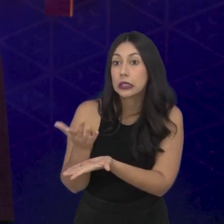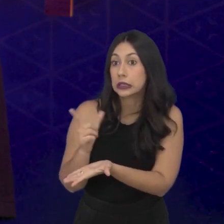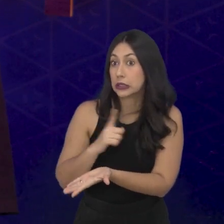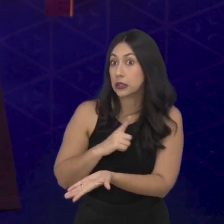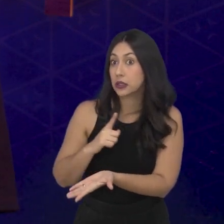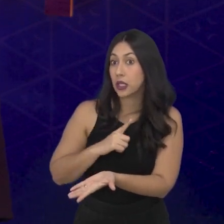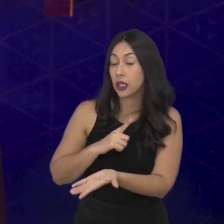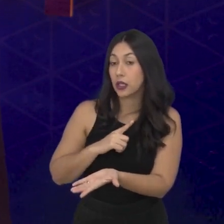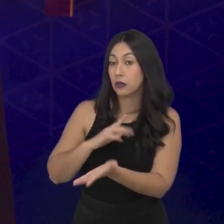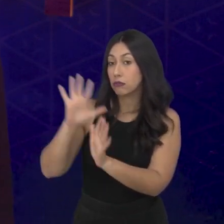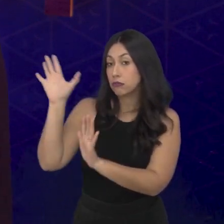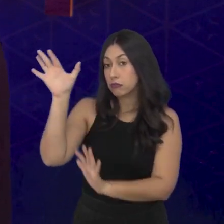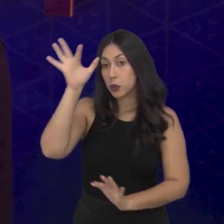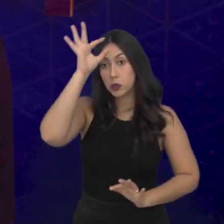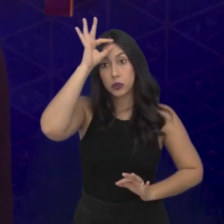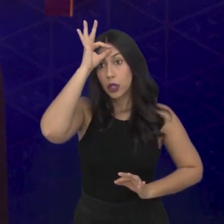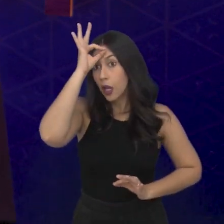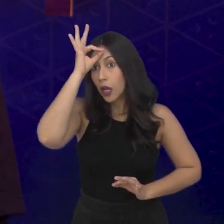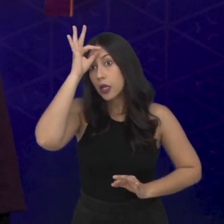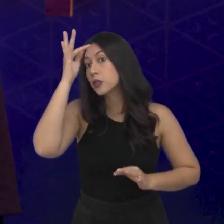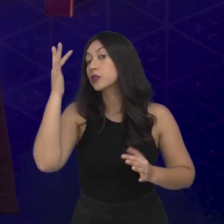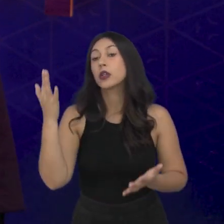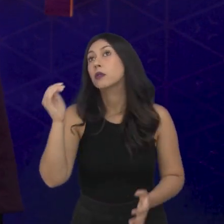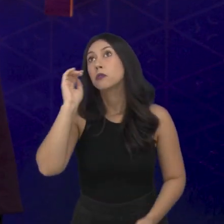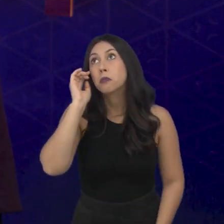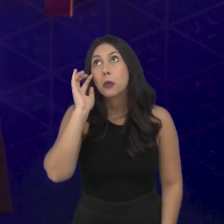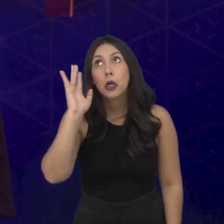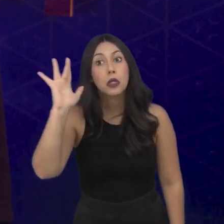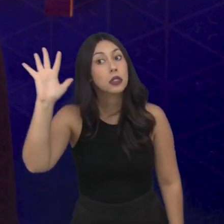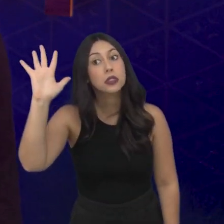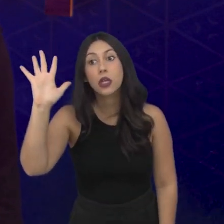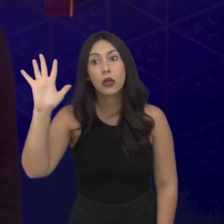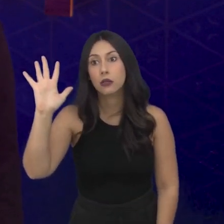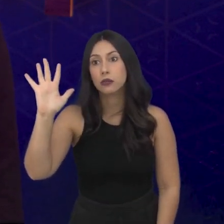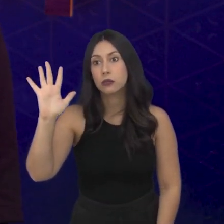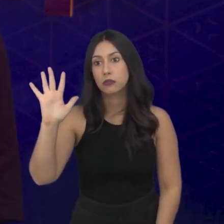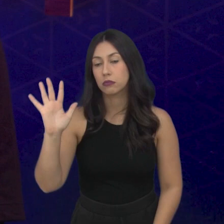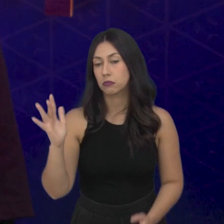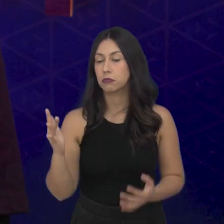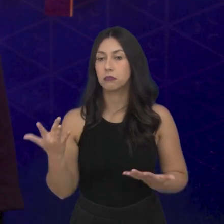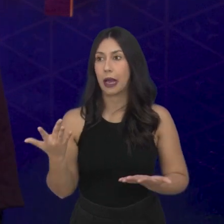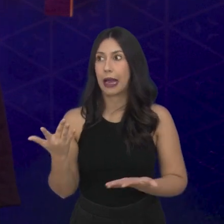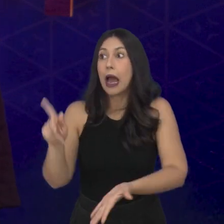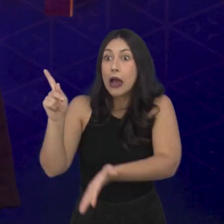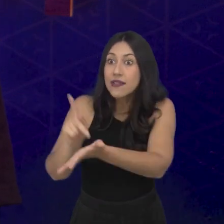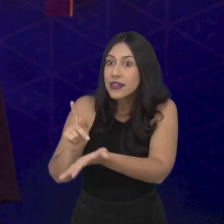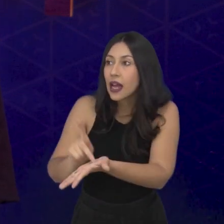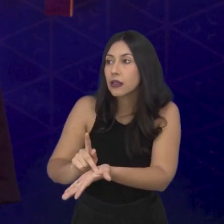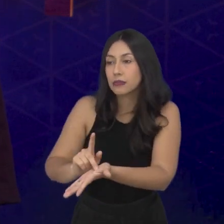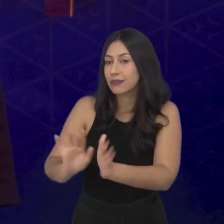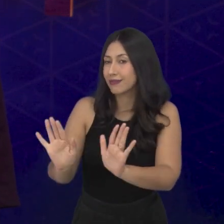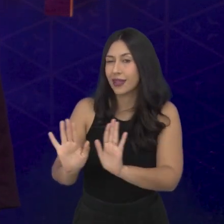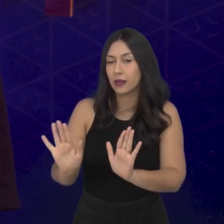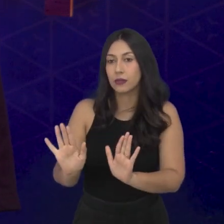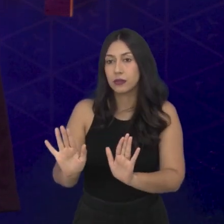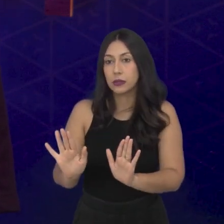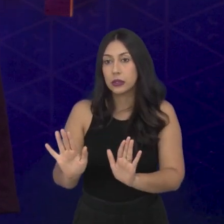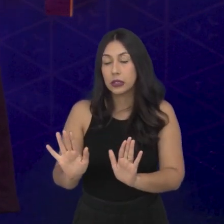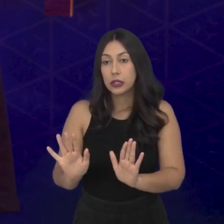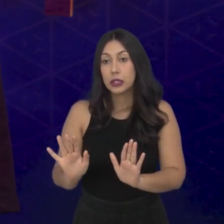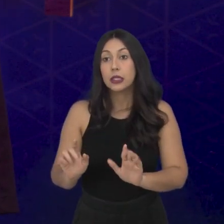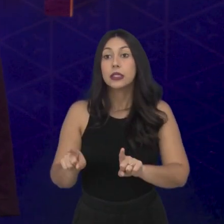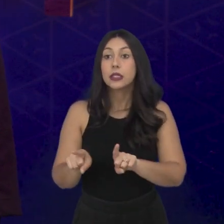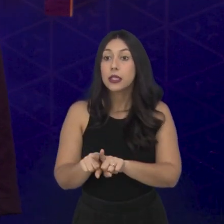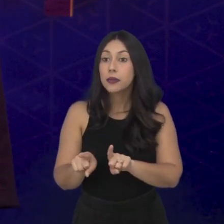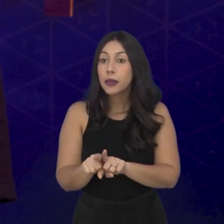um personagem fictício no mundo fictício ou inspirado no nosso mundo real, né? Mas